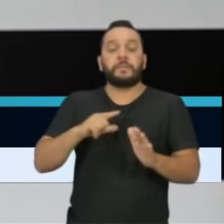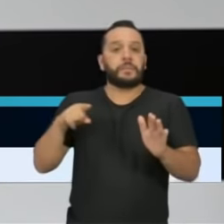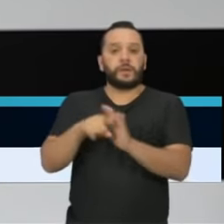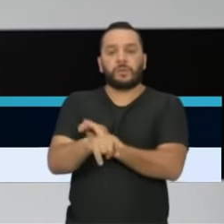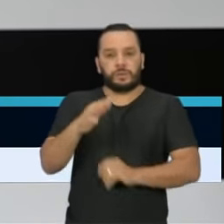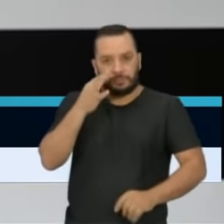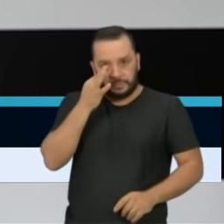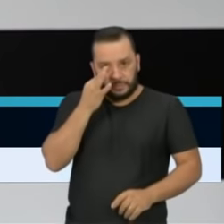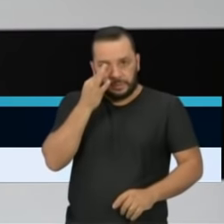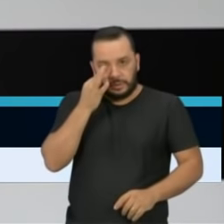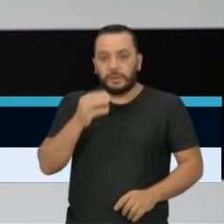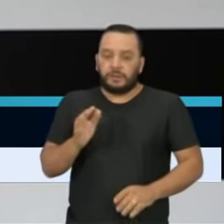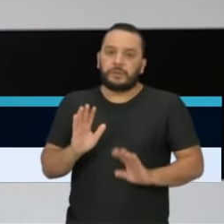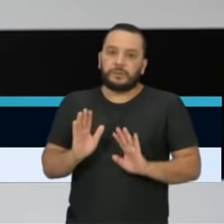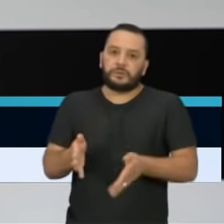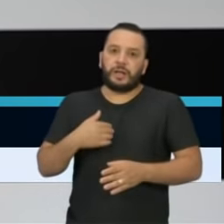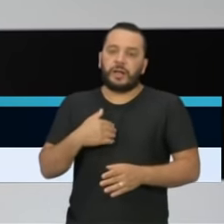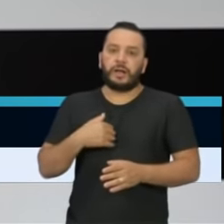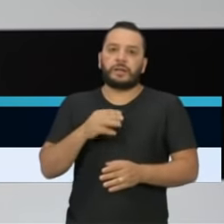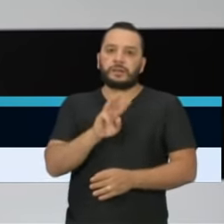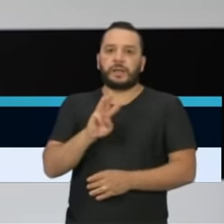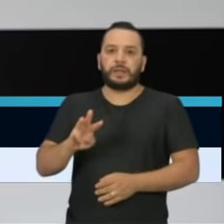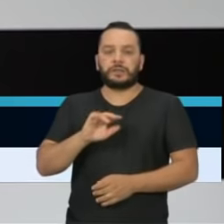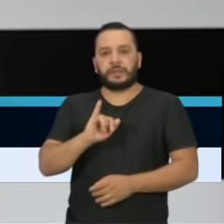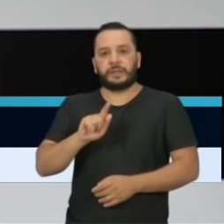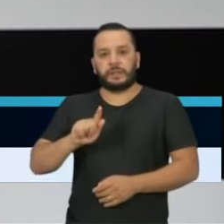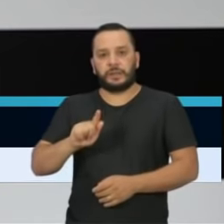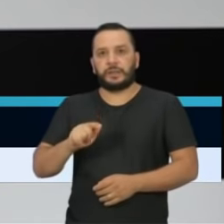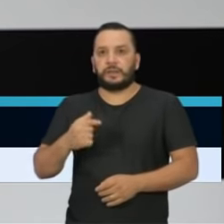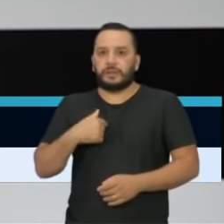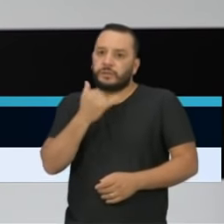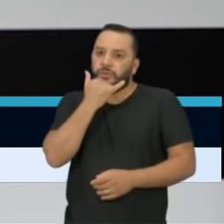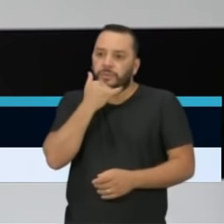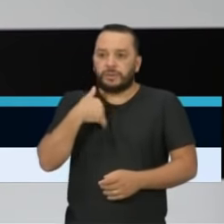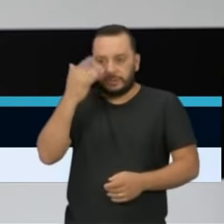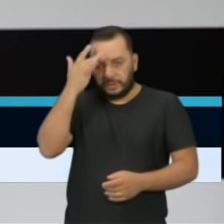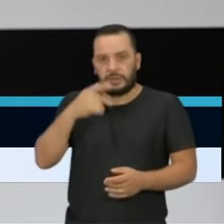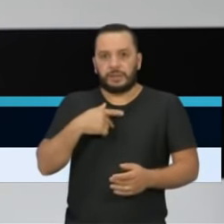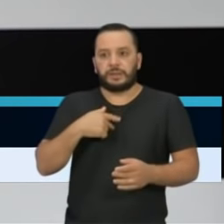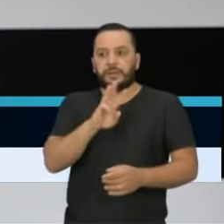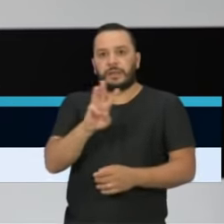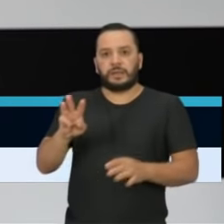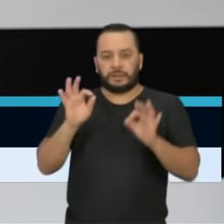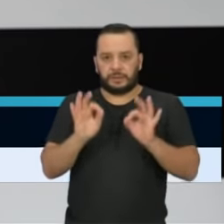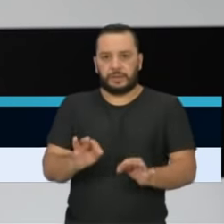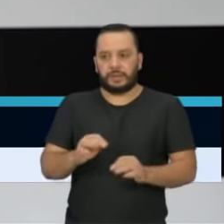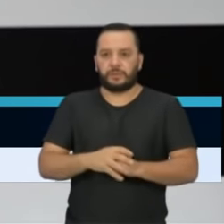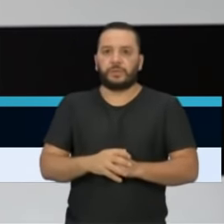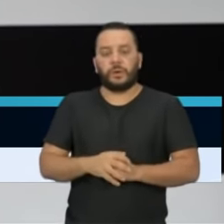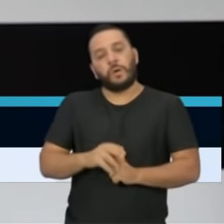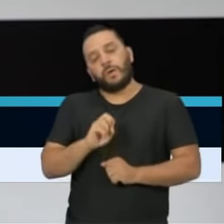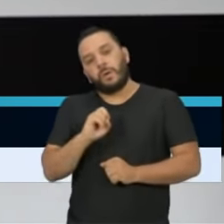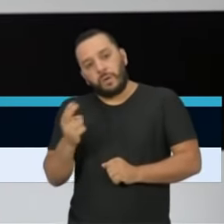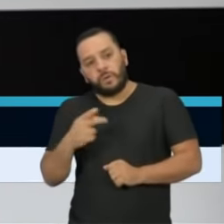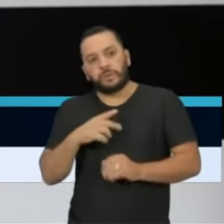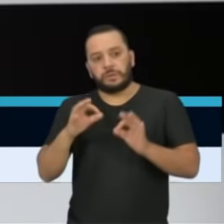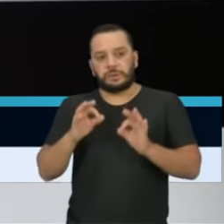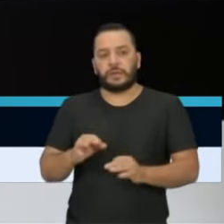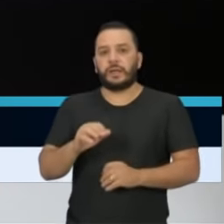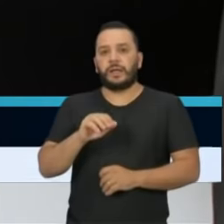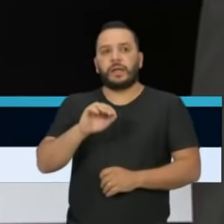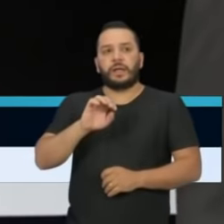é do IG. Eu peço desculpas se o nome estiver grafado erroneamente, mas é o nome que eu tenho aqui, ou se é o nome correto,